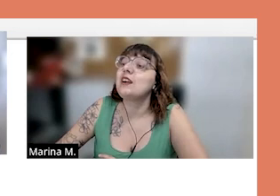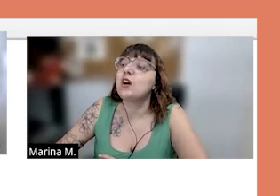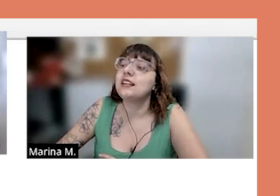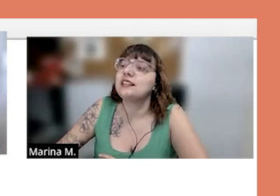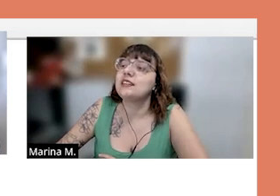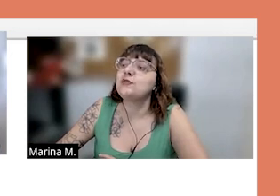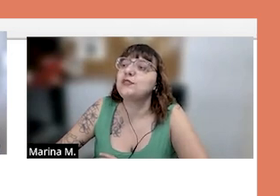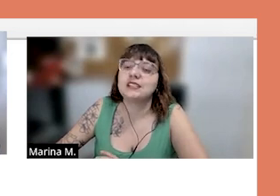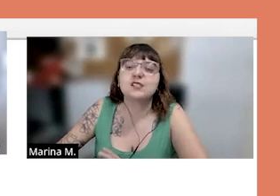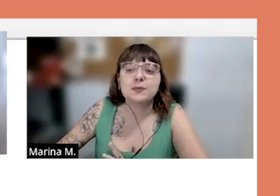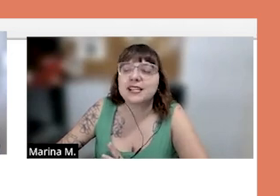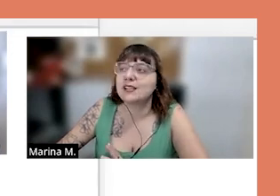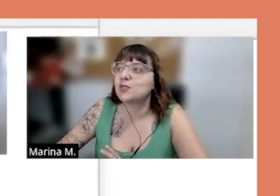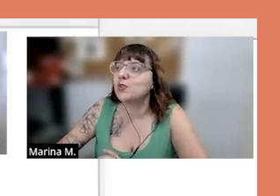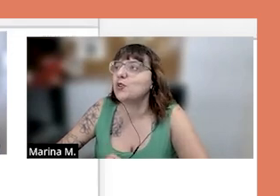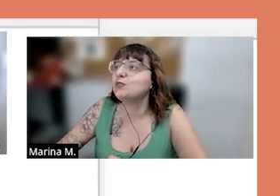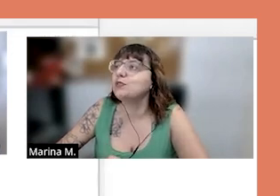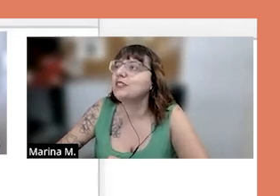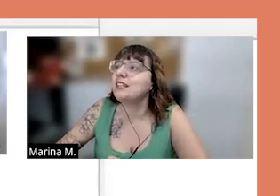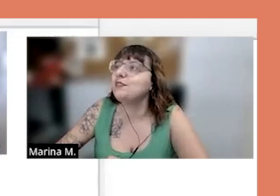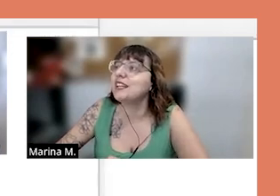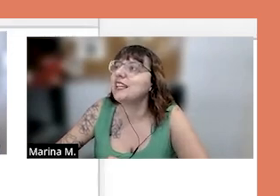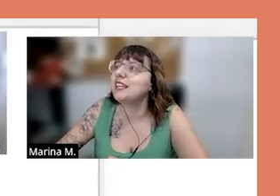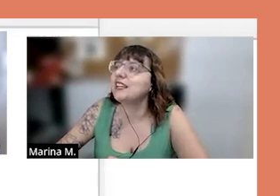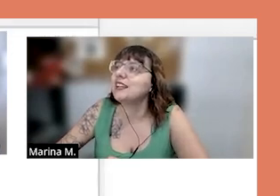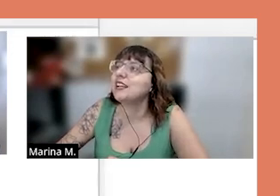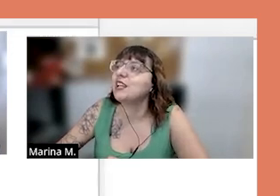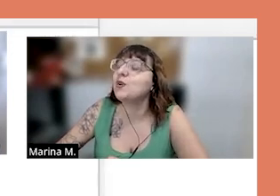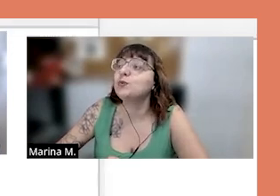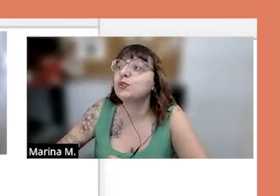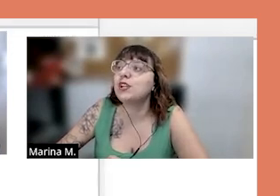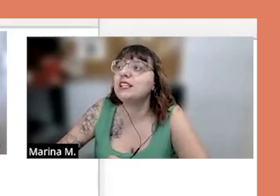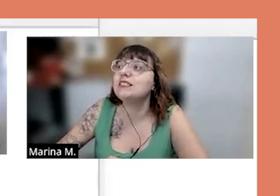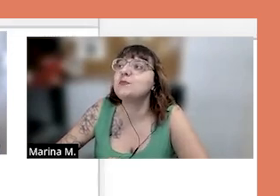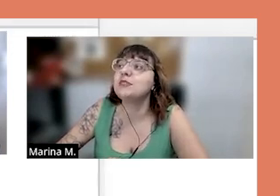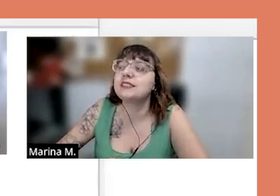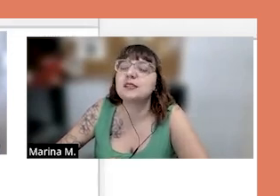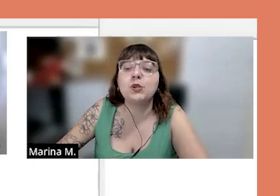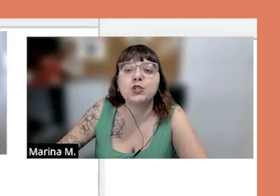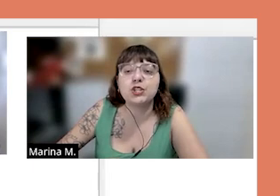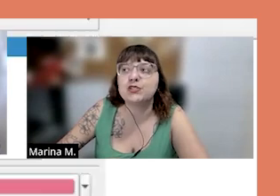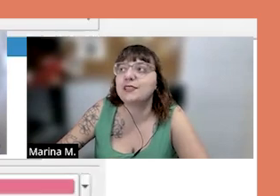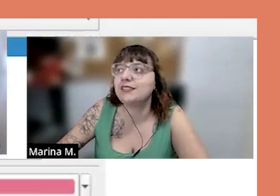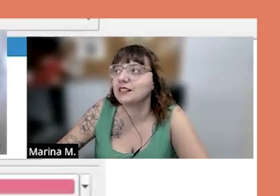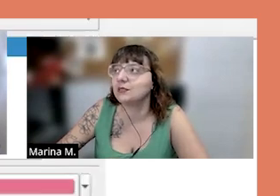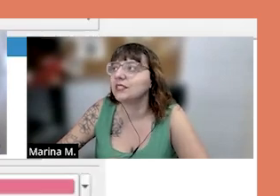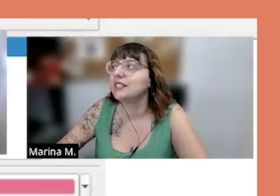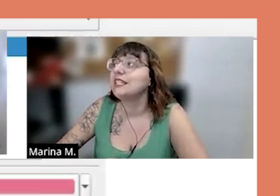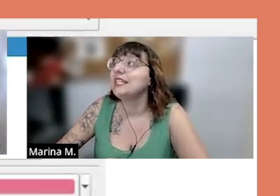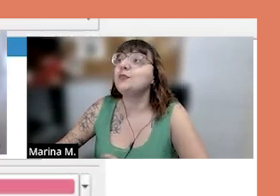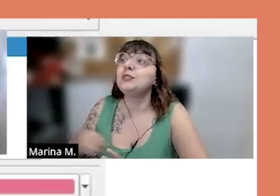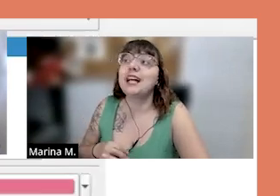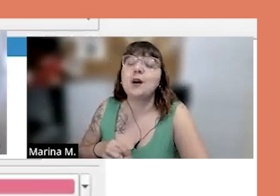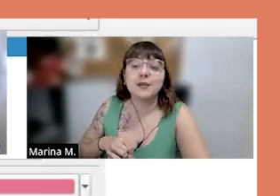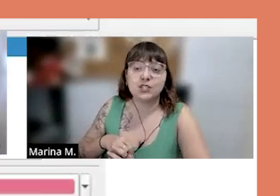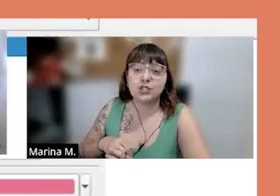E agora eu vou vir nas propriedades de novo e vir aqui em controle da simbologia de feição. Eu